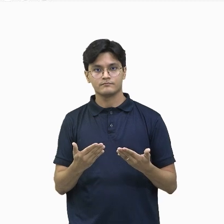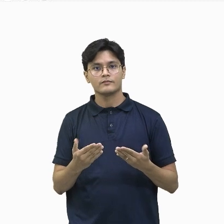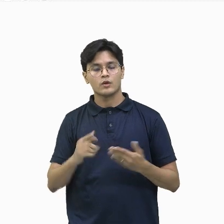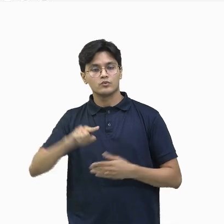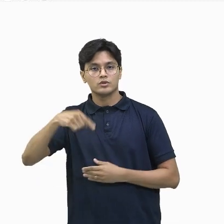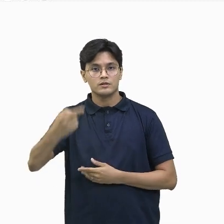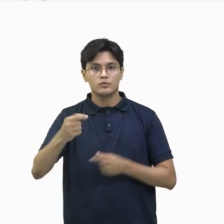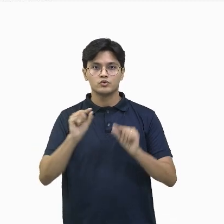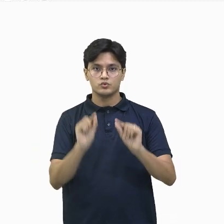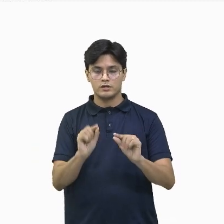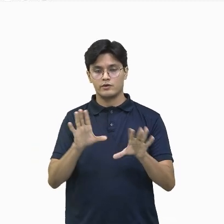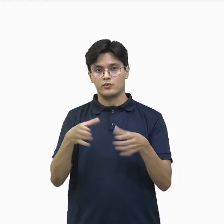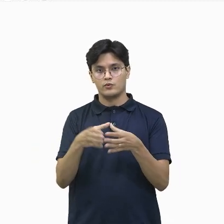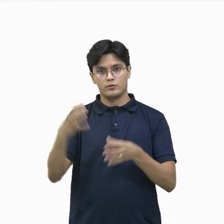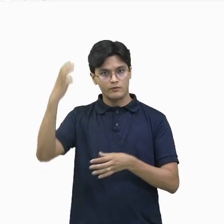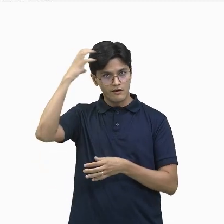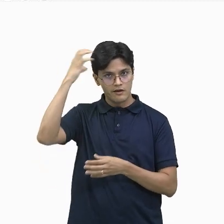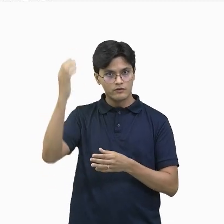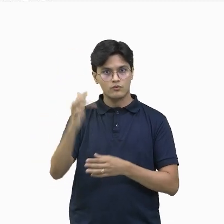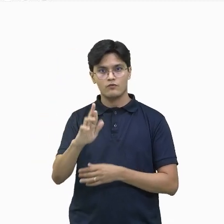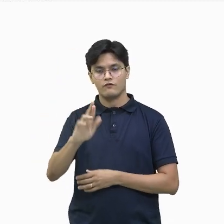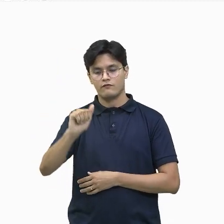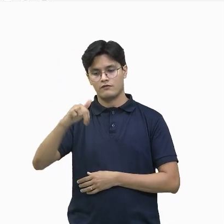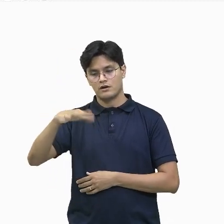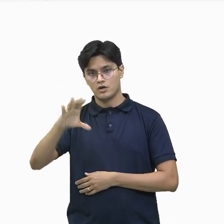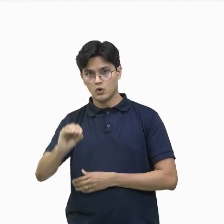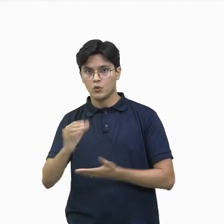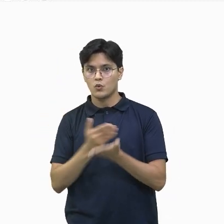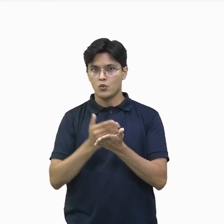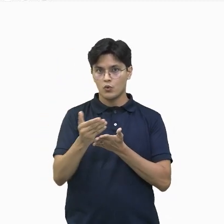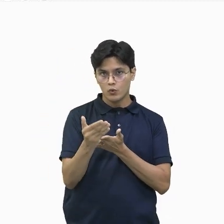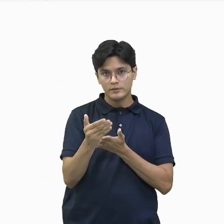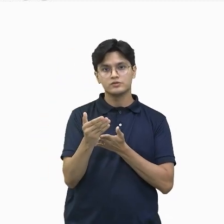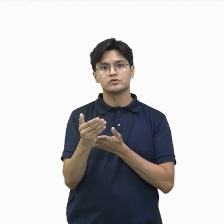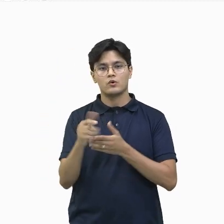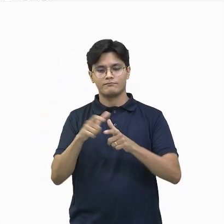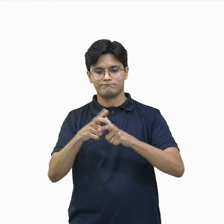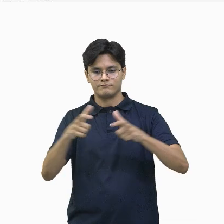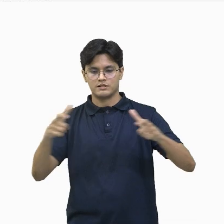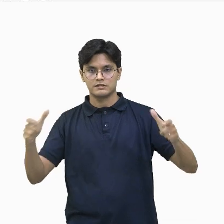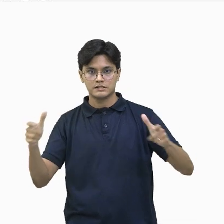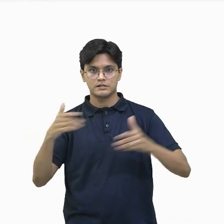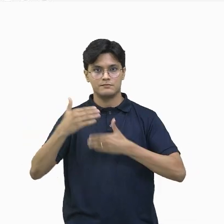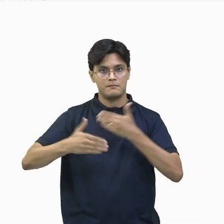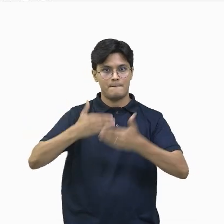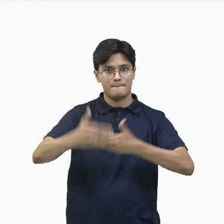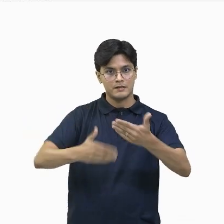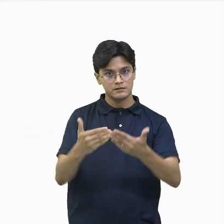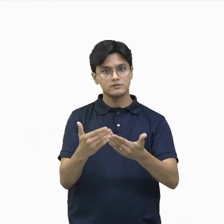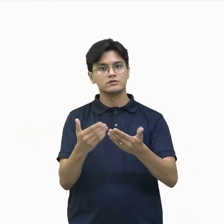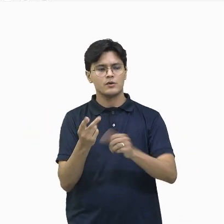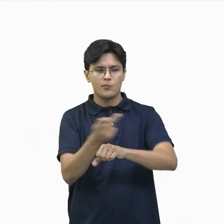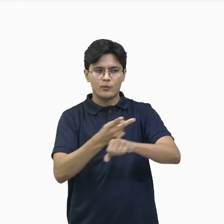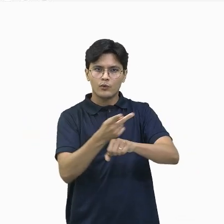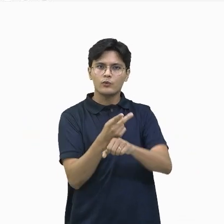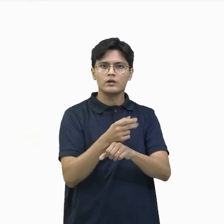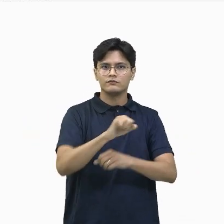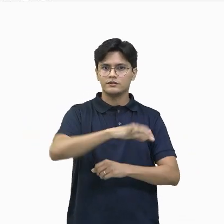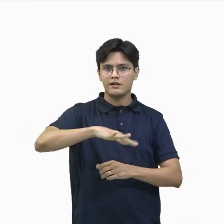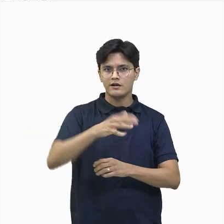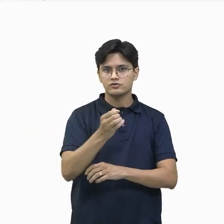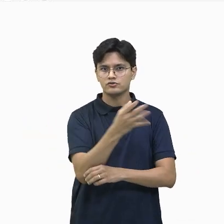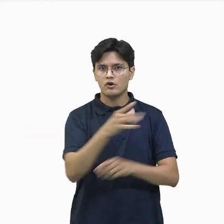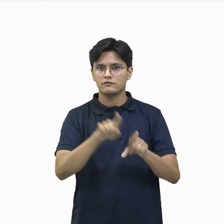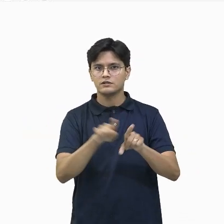o reino franco começou, então, o seu processo de expansão, buscava, assim, novas terras, novos guerreiros